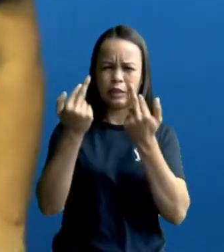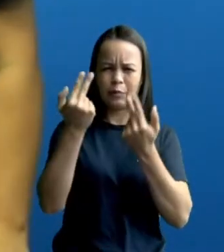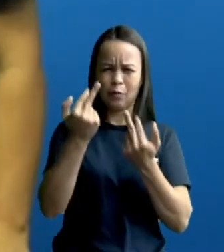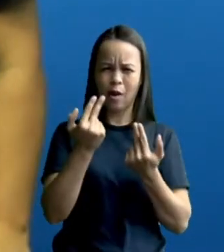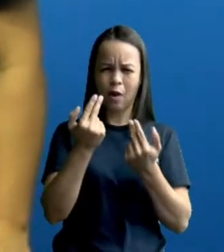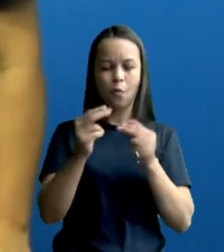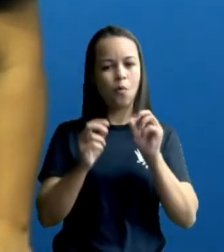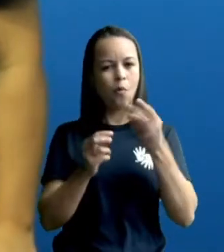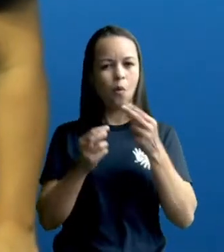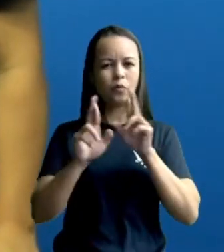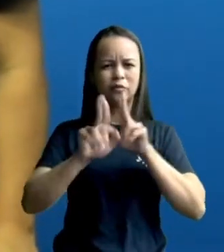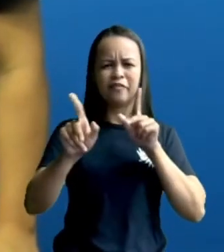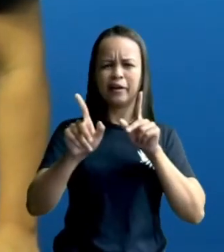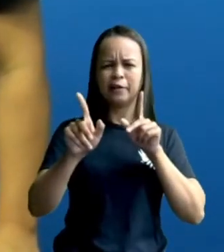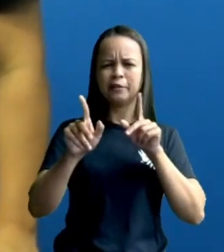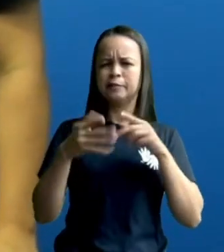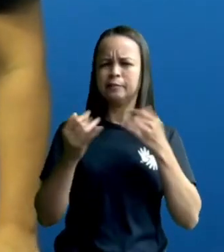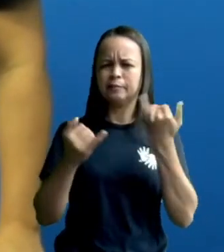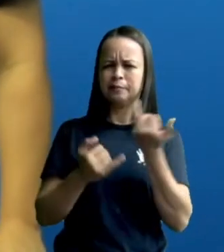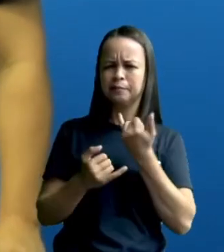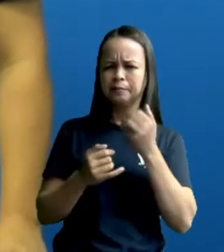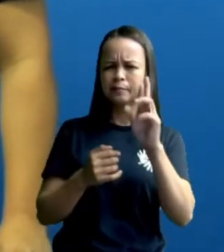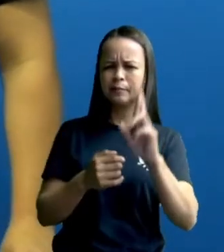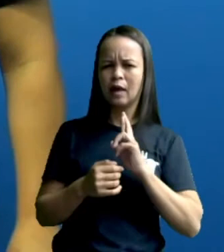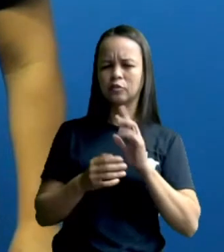são diferentes? Diz para mim.